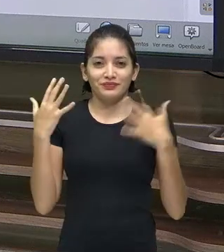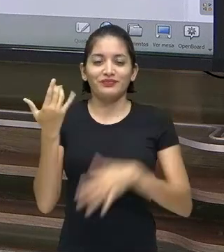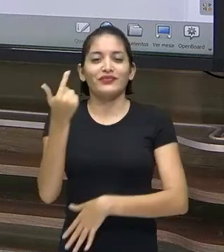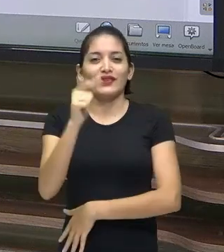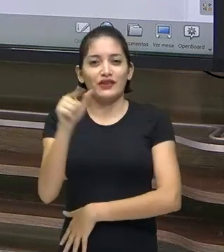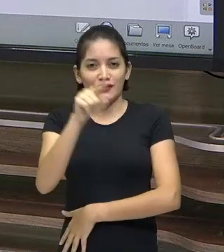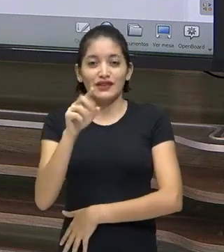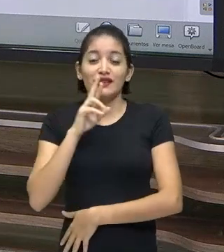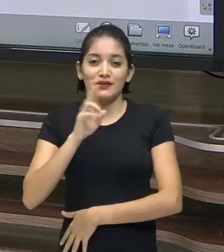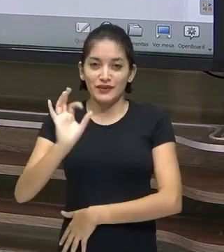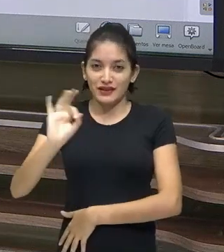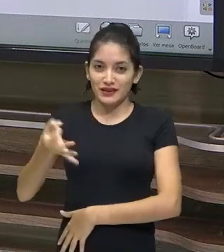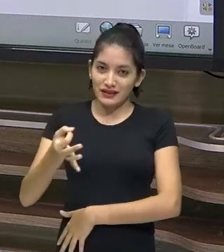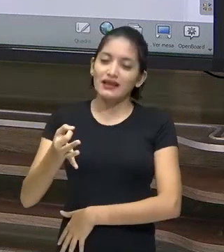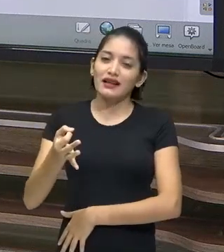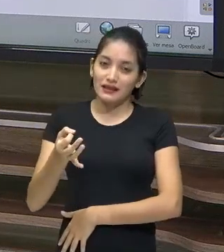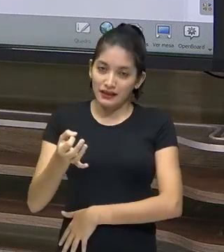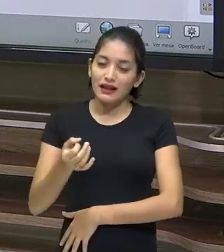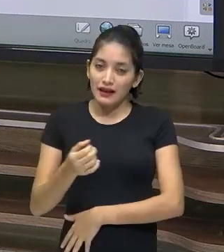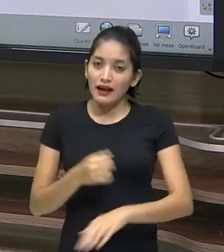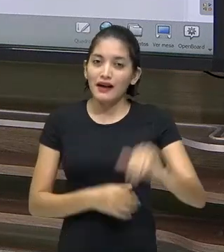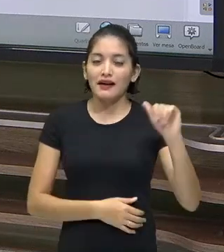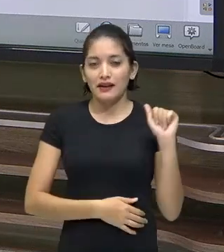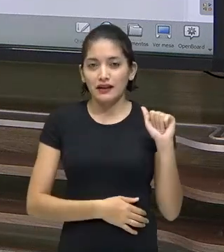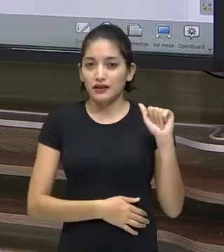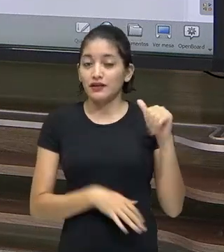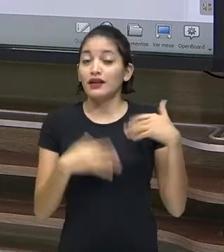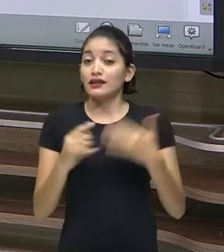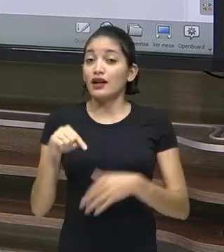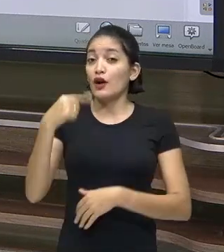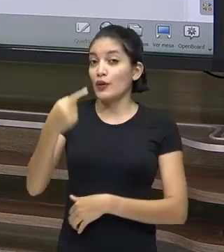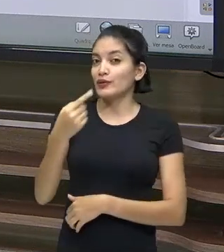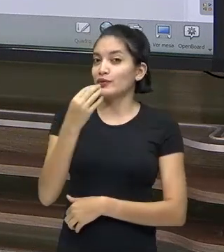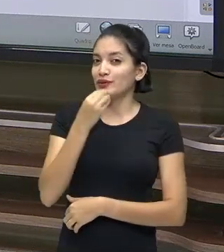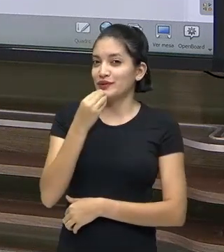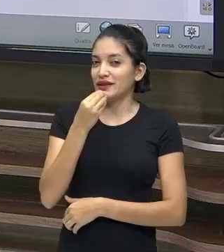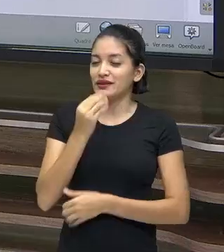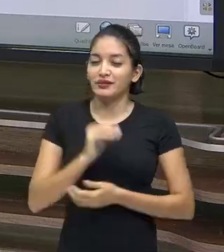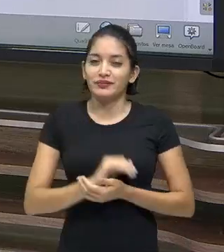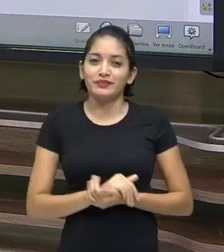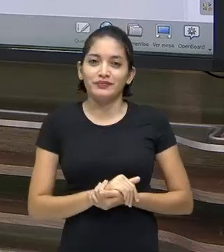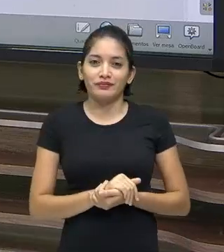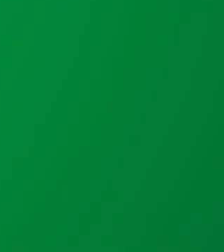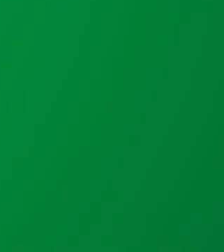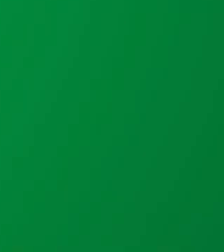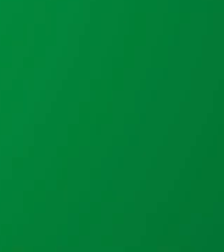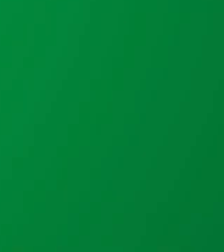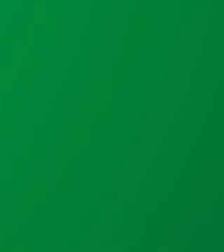vocês que acertaram, marcarem a alternativa A nessa questão e até uma próxima oportunidade.